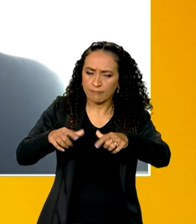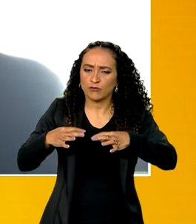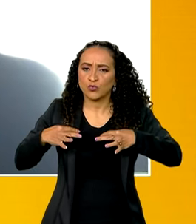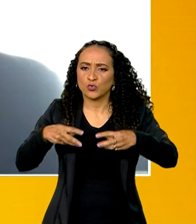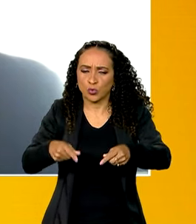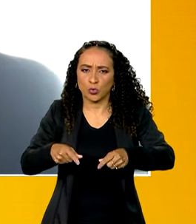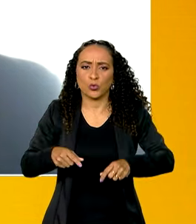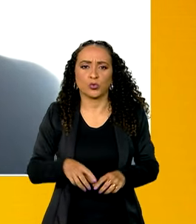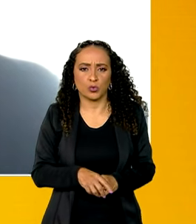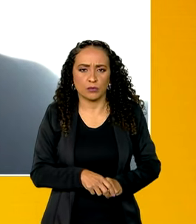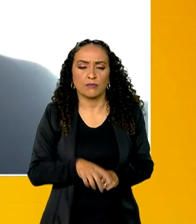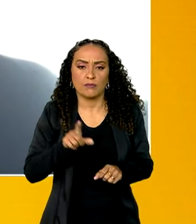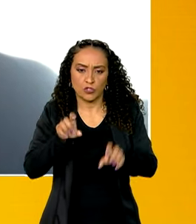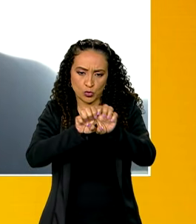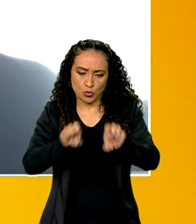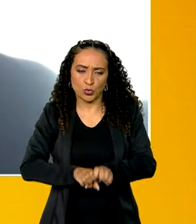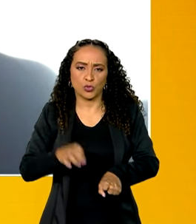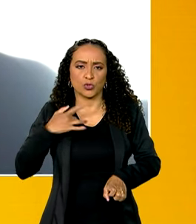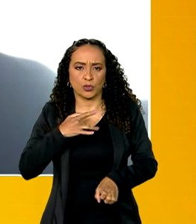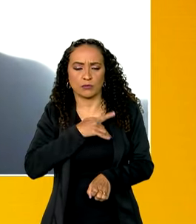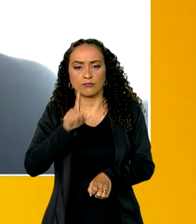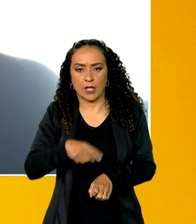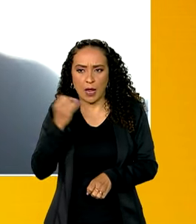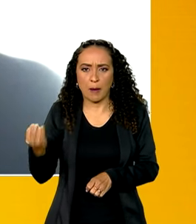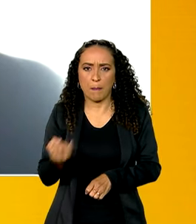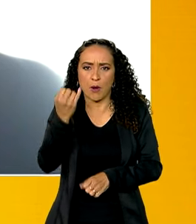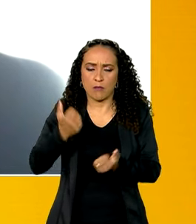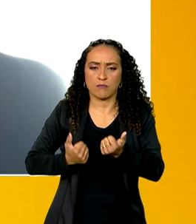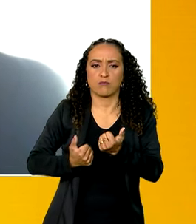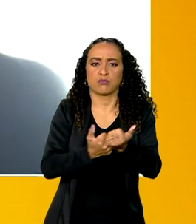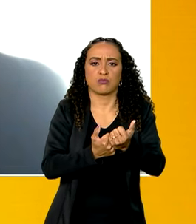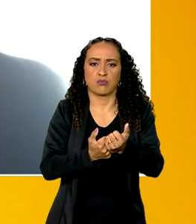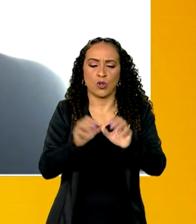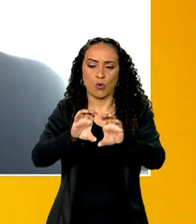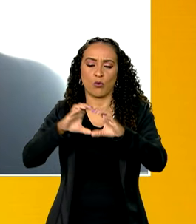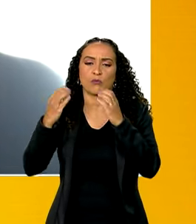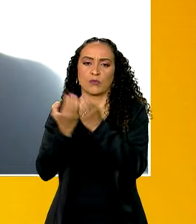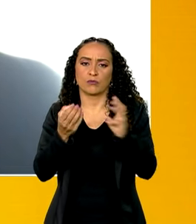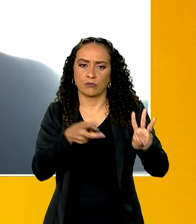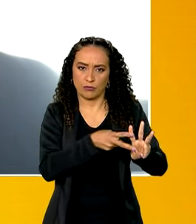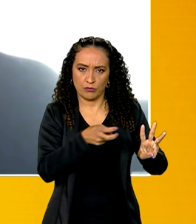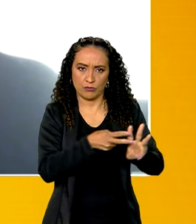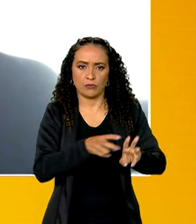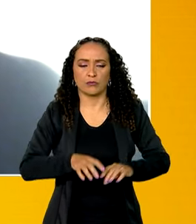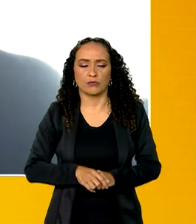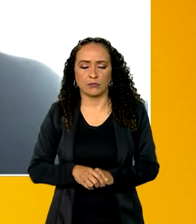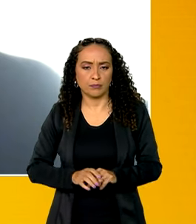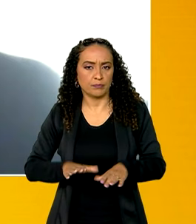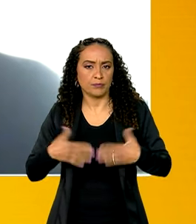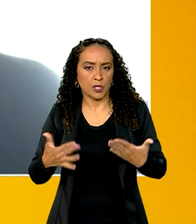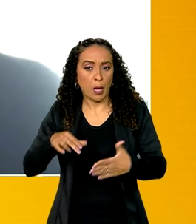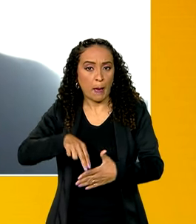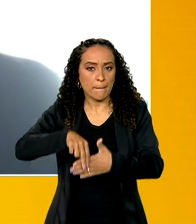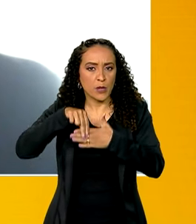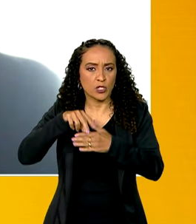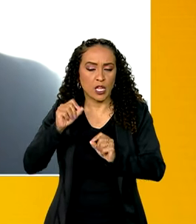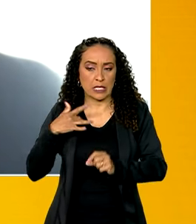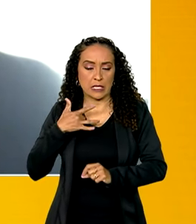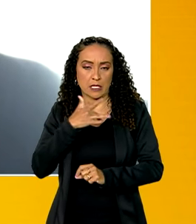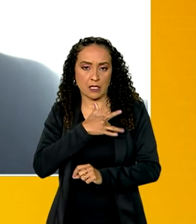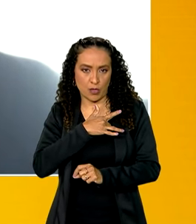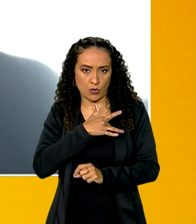estruturas de saúde, que é fundamental nesse apoio às comunidades indígenas. Né? Então, a prioridade de